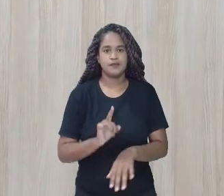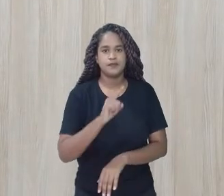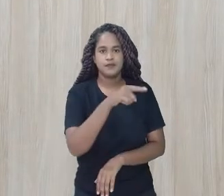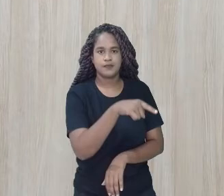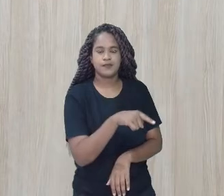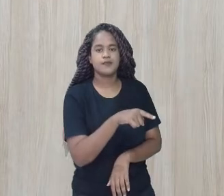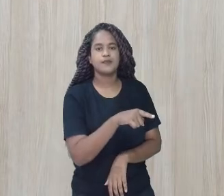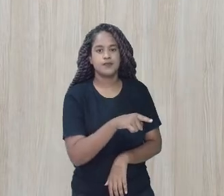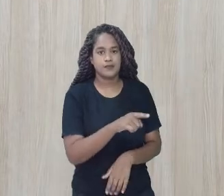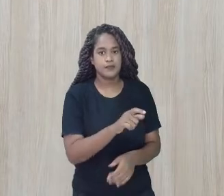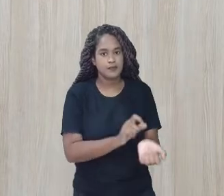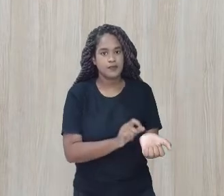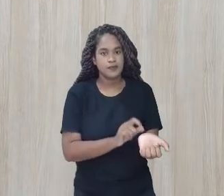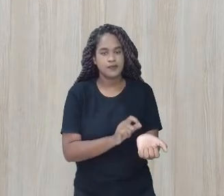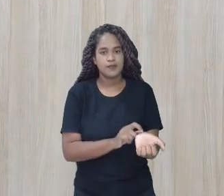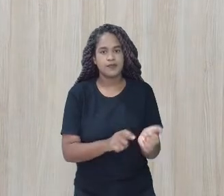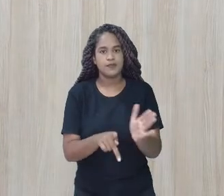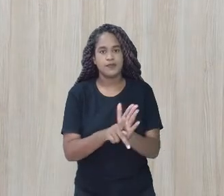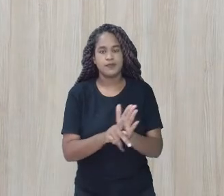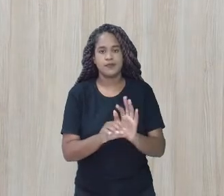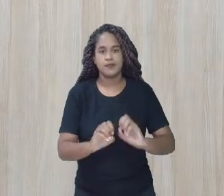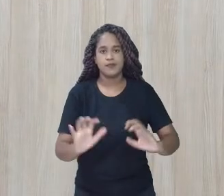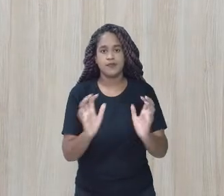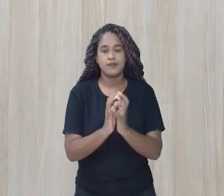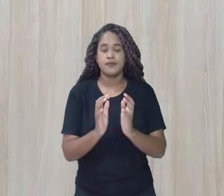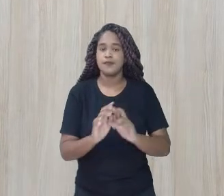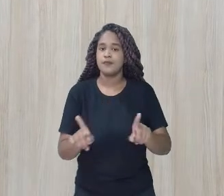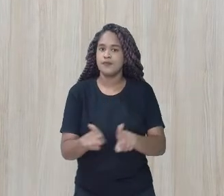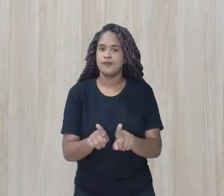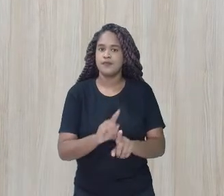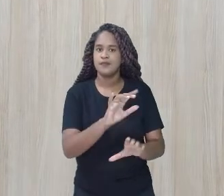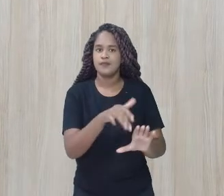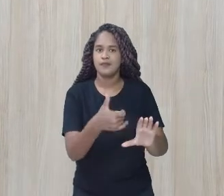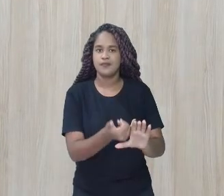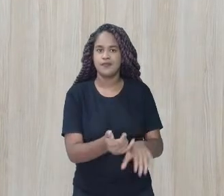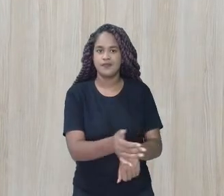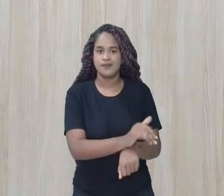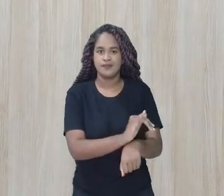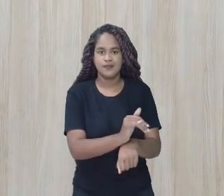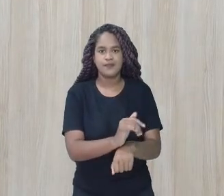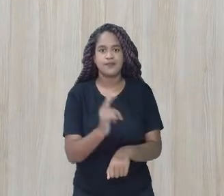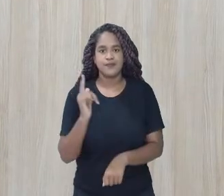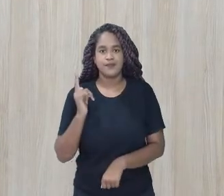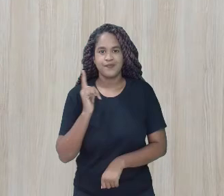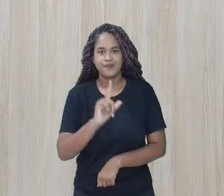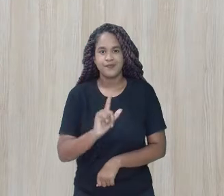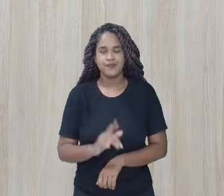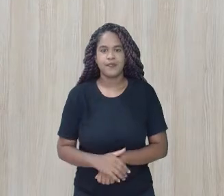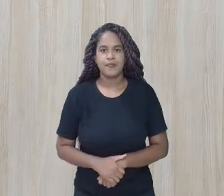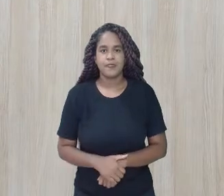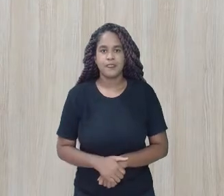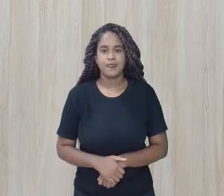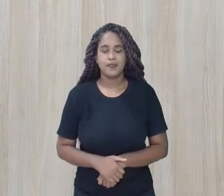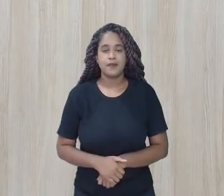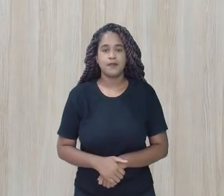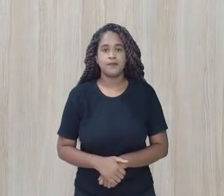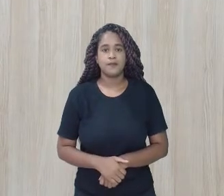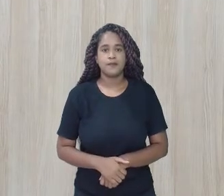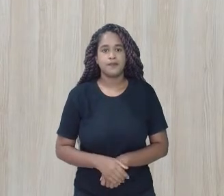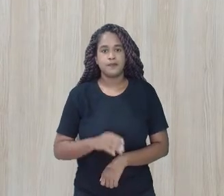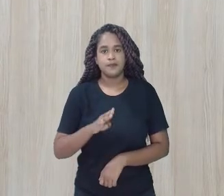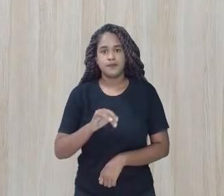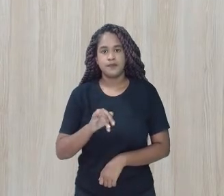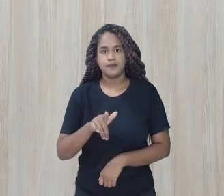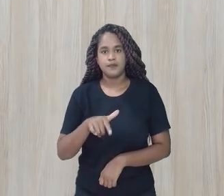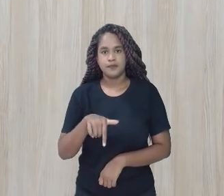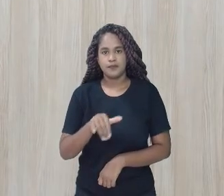nosso app do Educa Recife e também no nosso canal no YouTube, tá certo? Billy vai colocar aí na tela para vocês